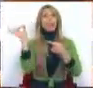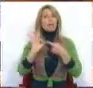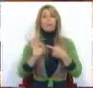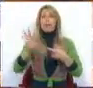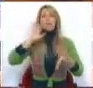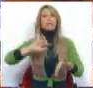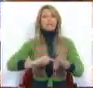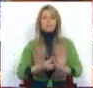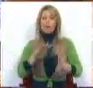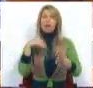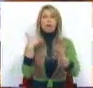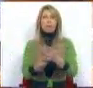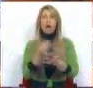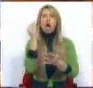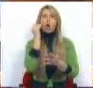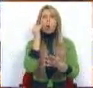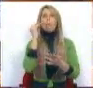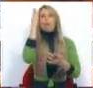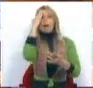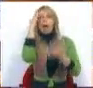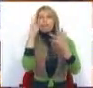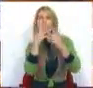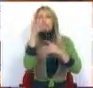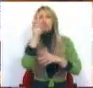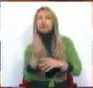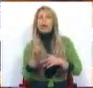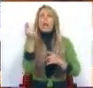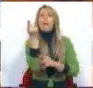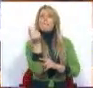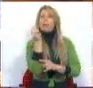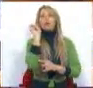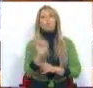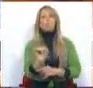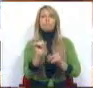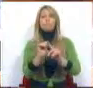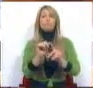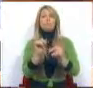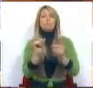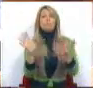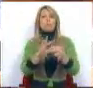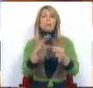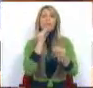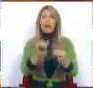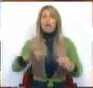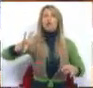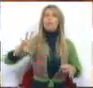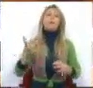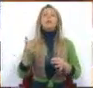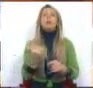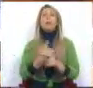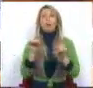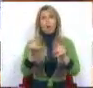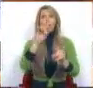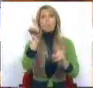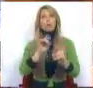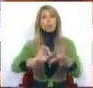essencial na formação de preços em matéria da terra no país. Porque esta é uma questão essencial.